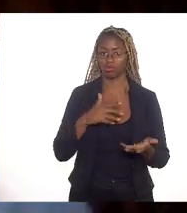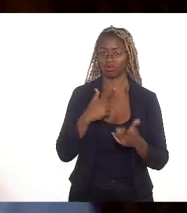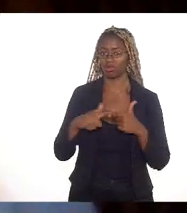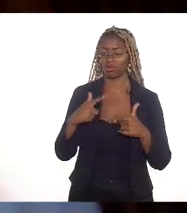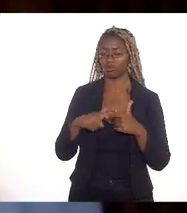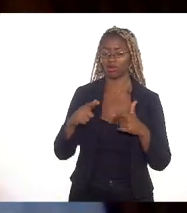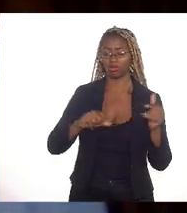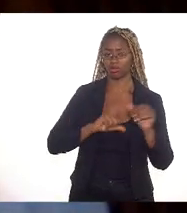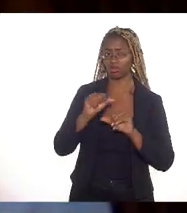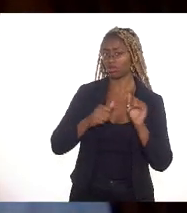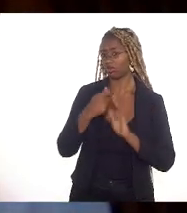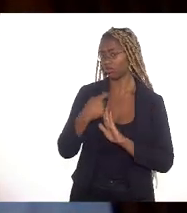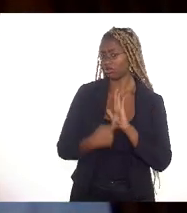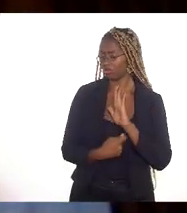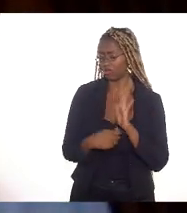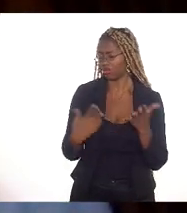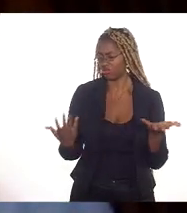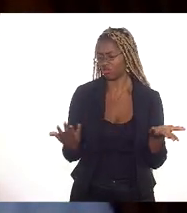de texto.